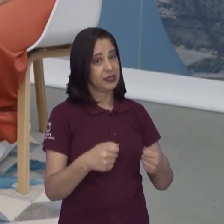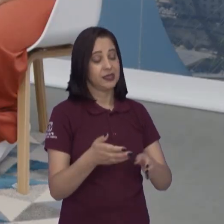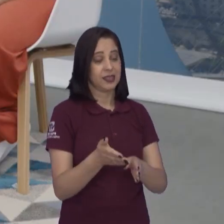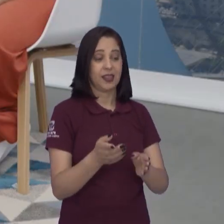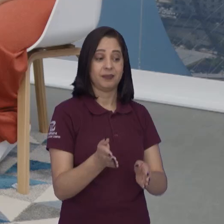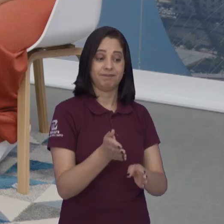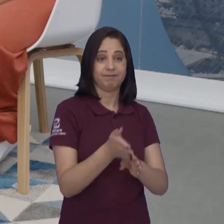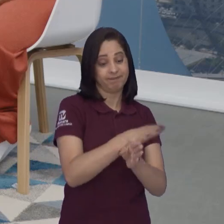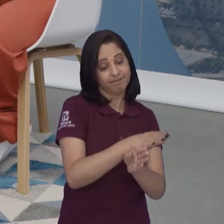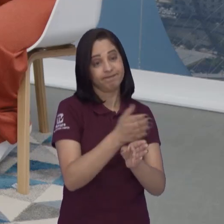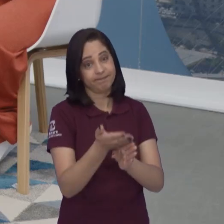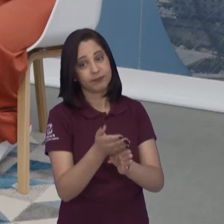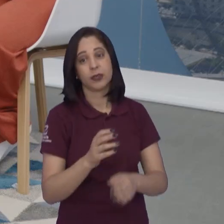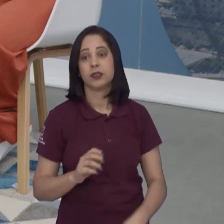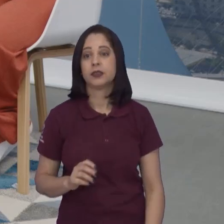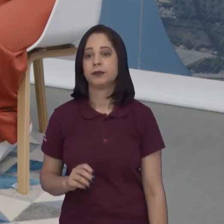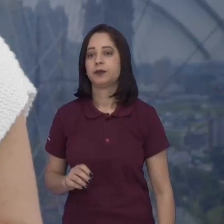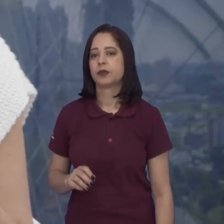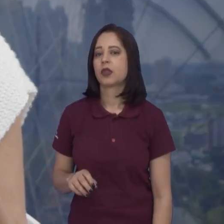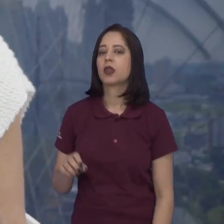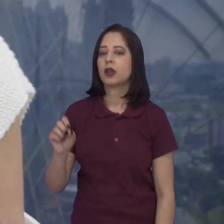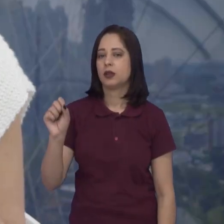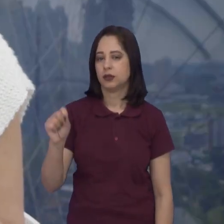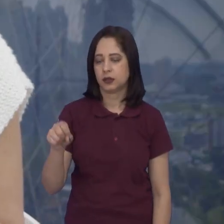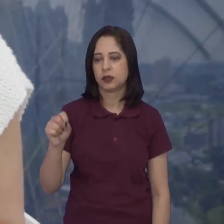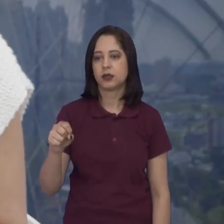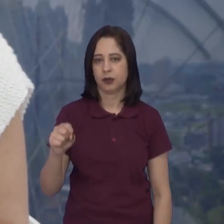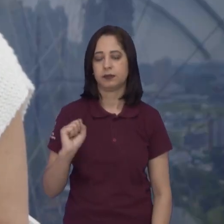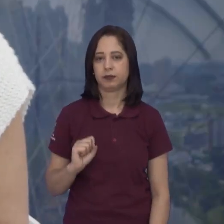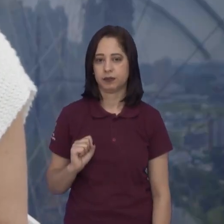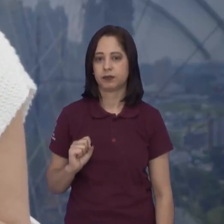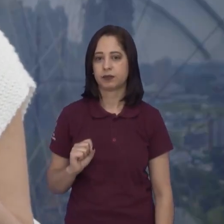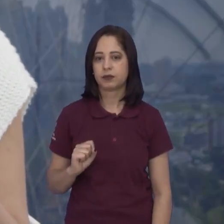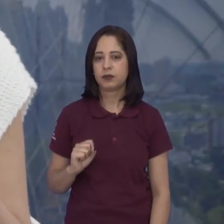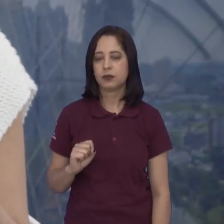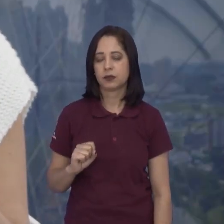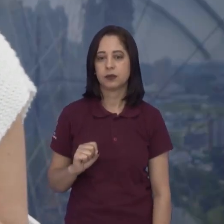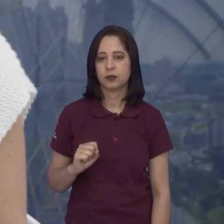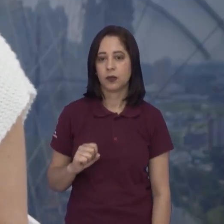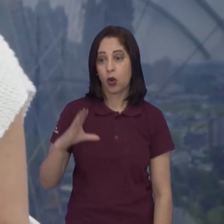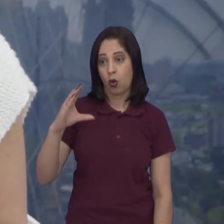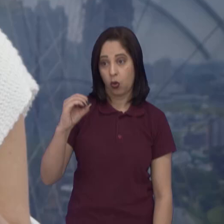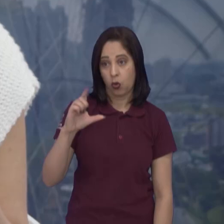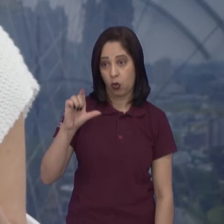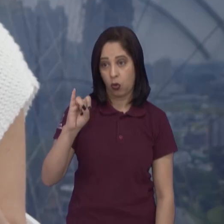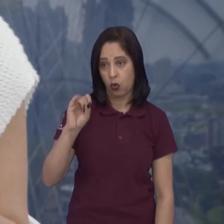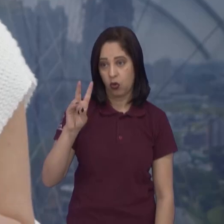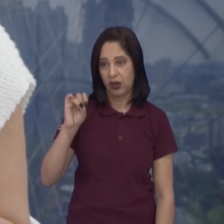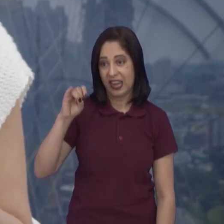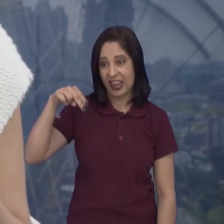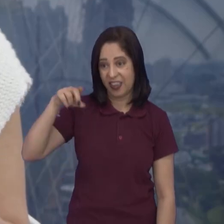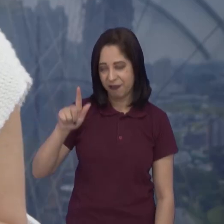também. Eu acredito que o conceito tanto do co-living quanto é basicamente uma república, como a